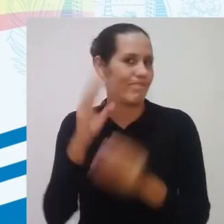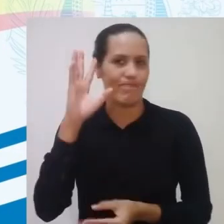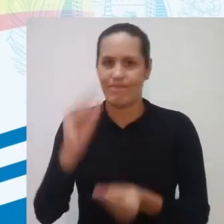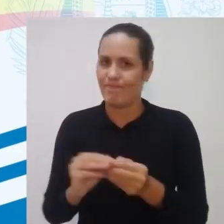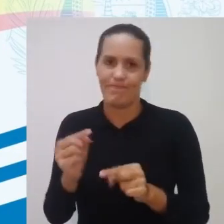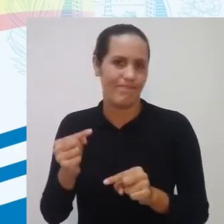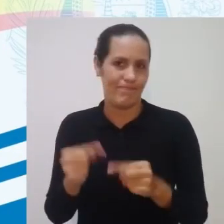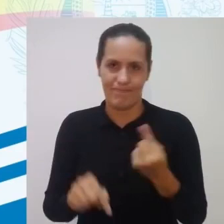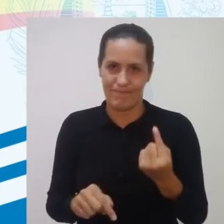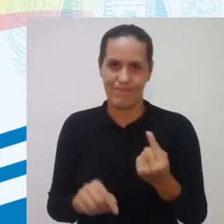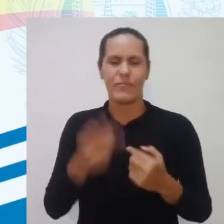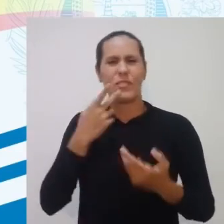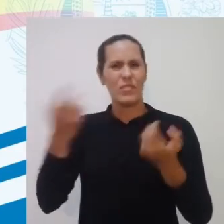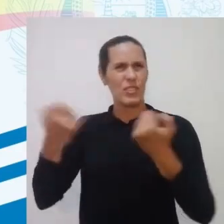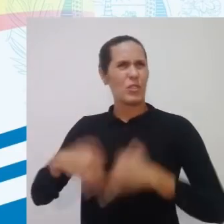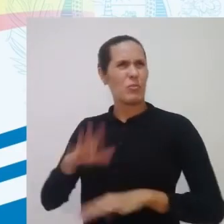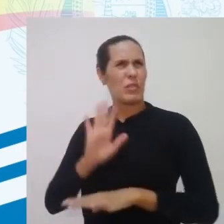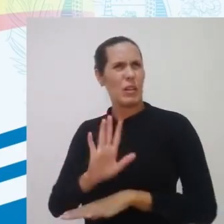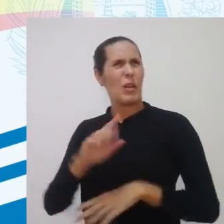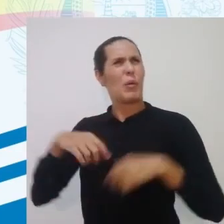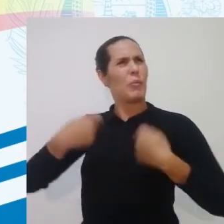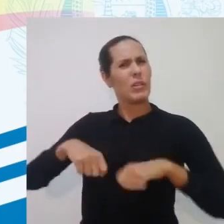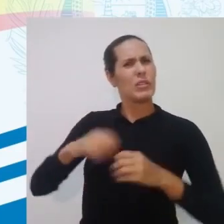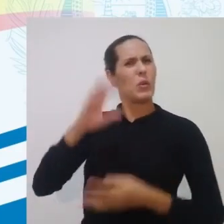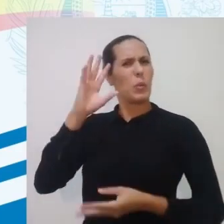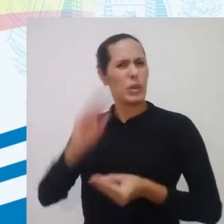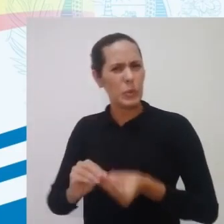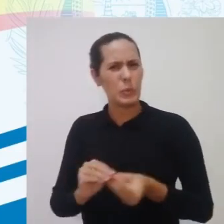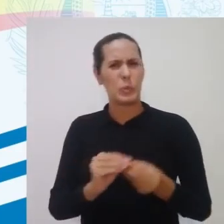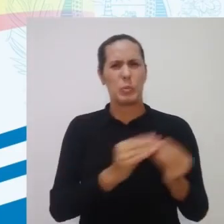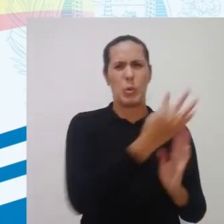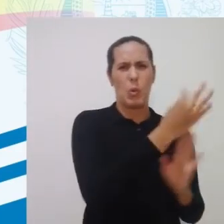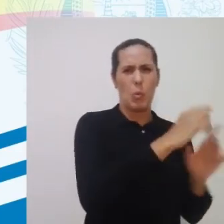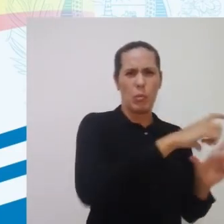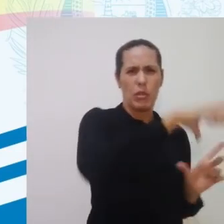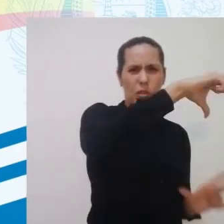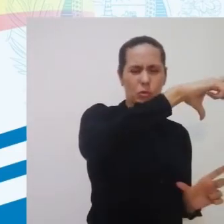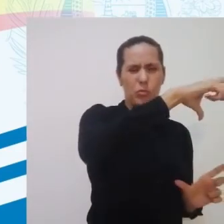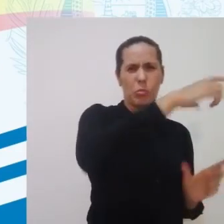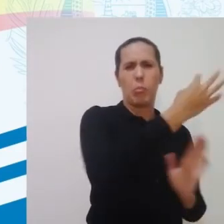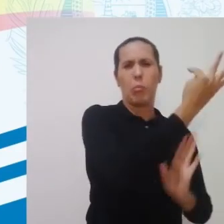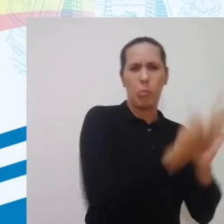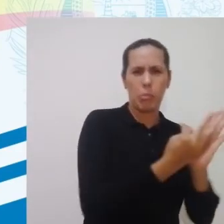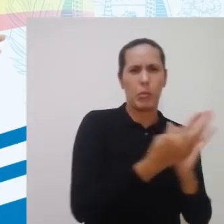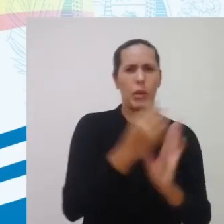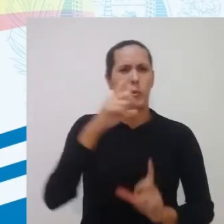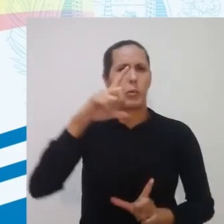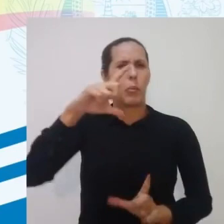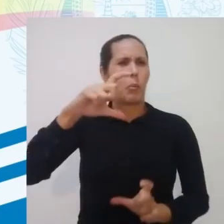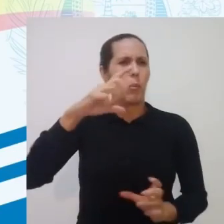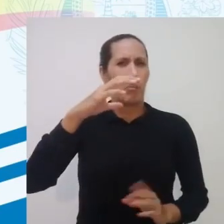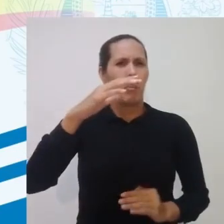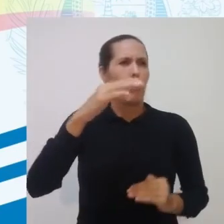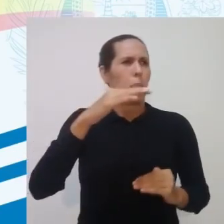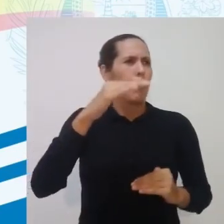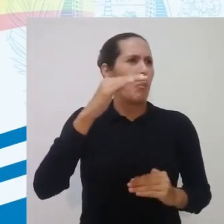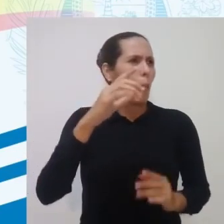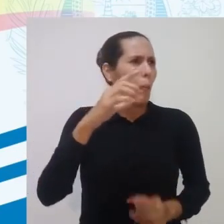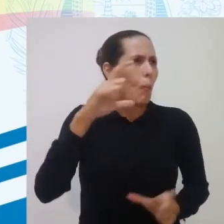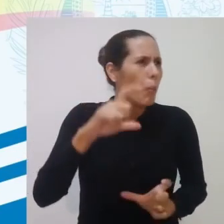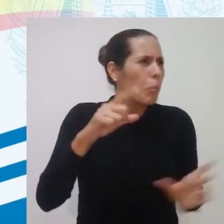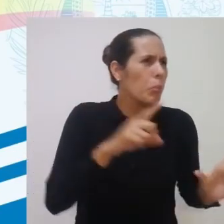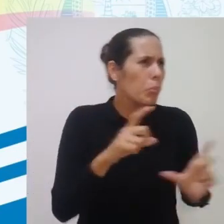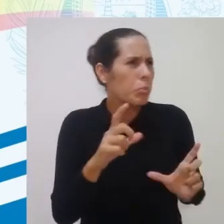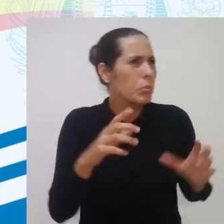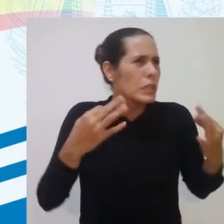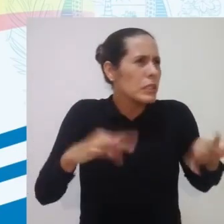mim, isso que você falou aí de fazer um resumo que é quase do mesmo tamanho do texto original, eu passo